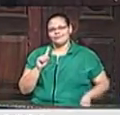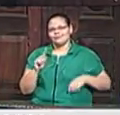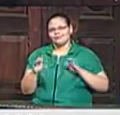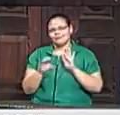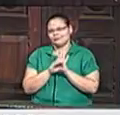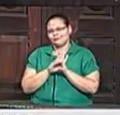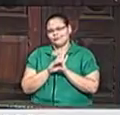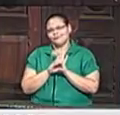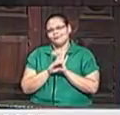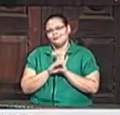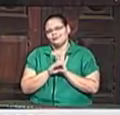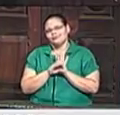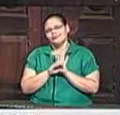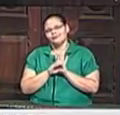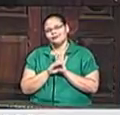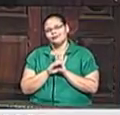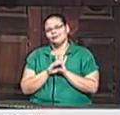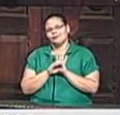inconstitucional.